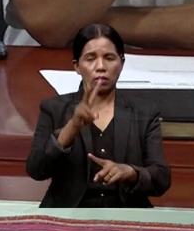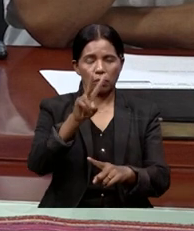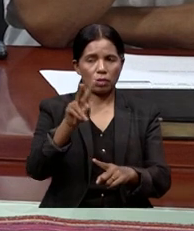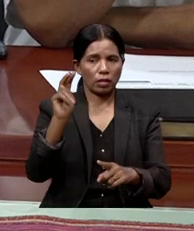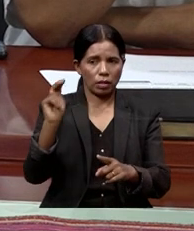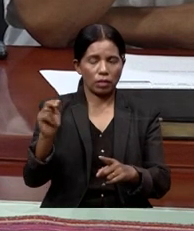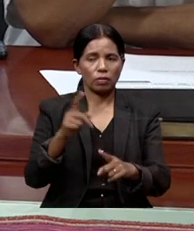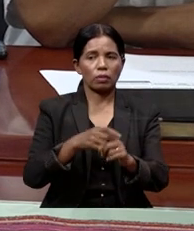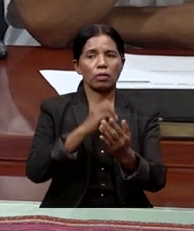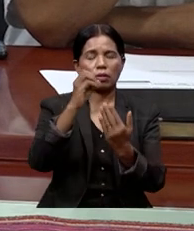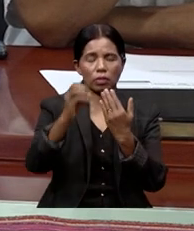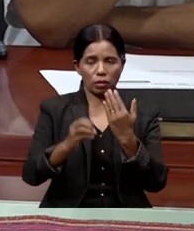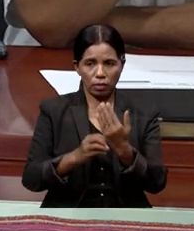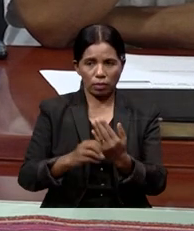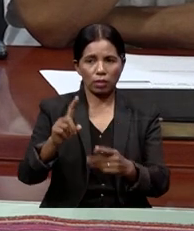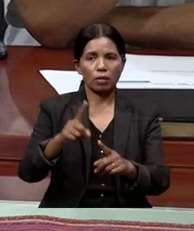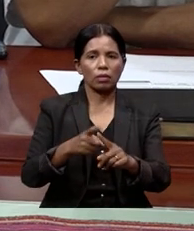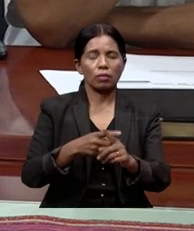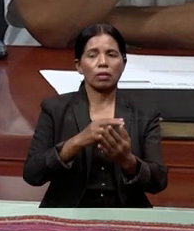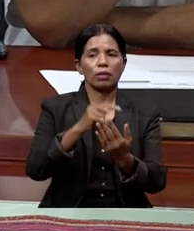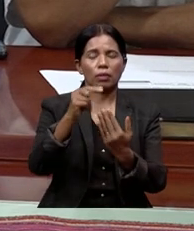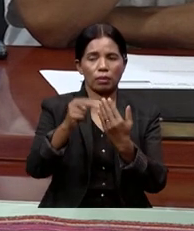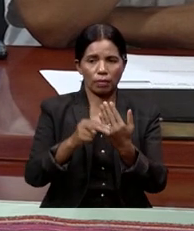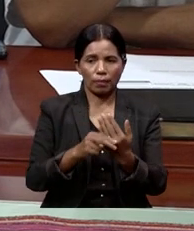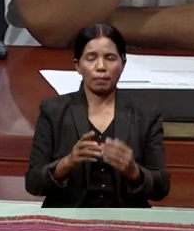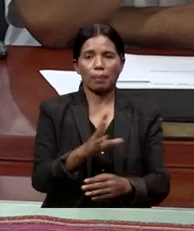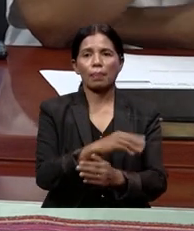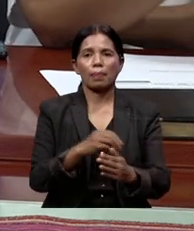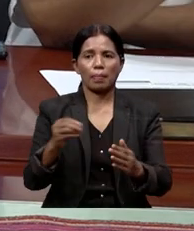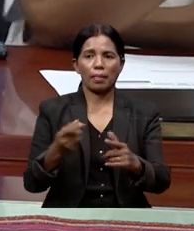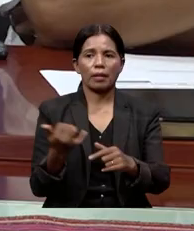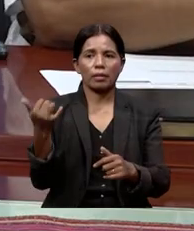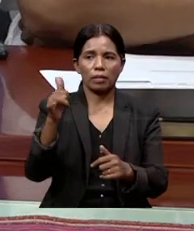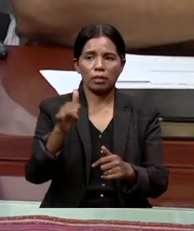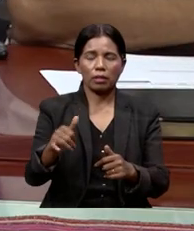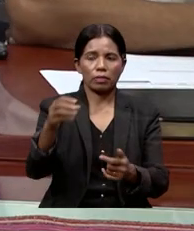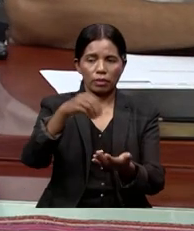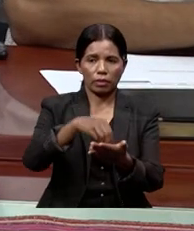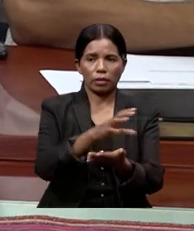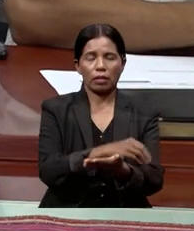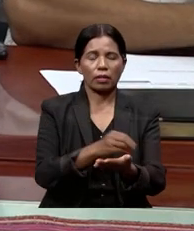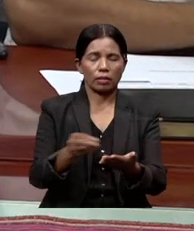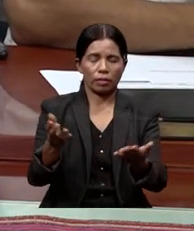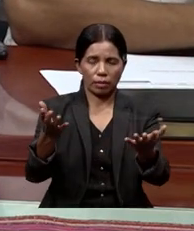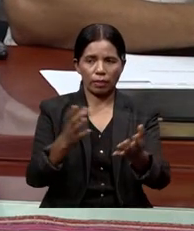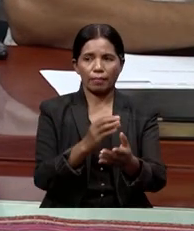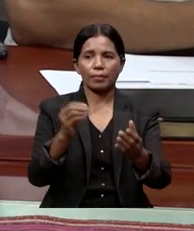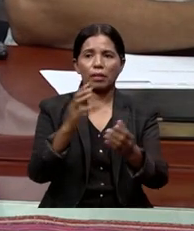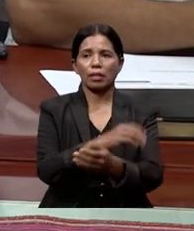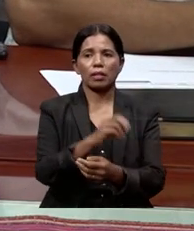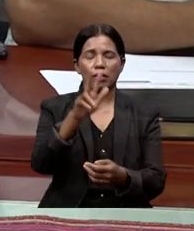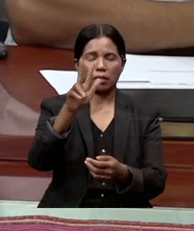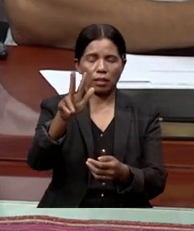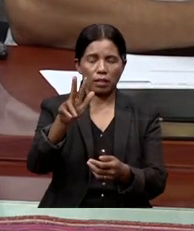fulan outubro, no fulan novembro, e no mo sernia colocação inicial, né, 3